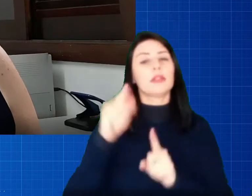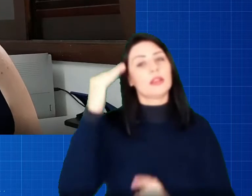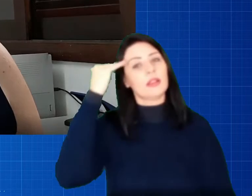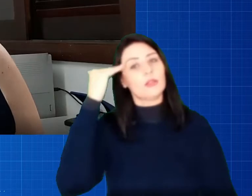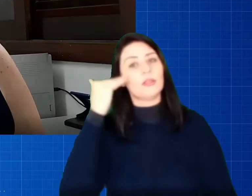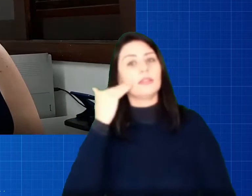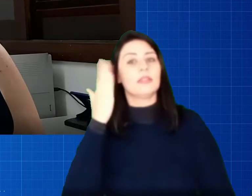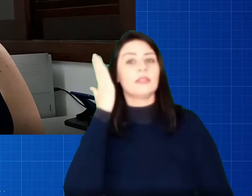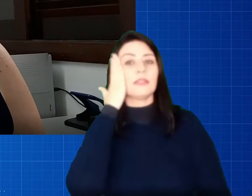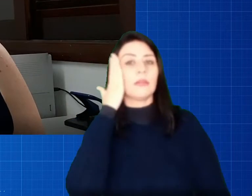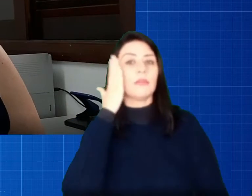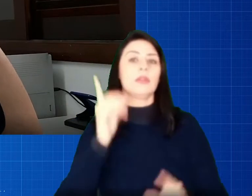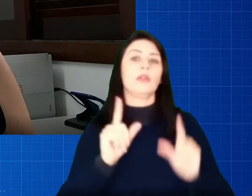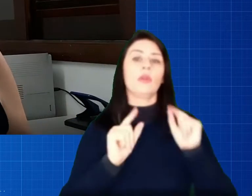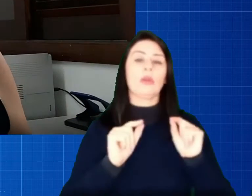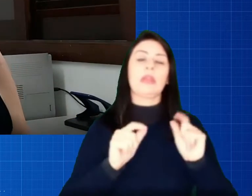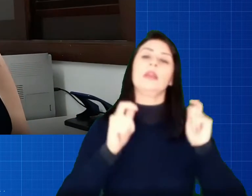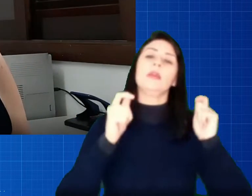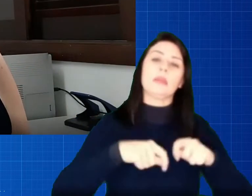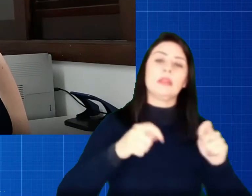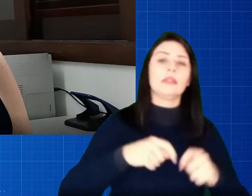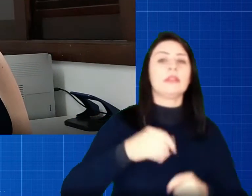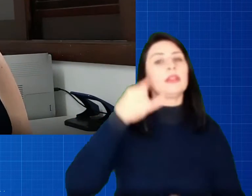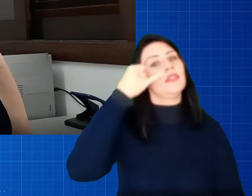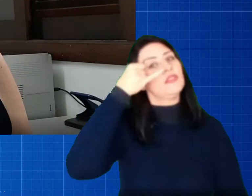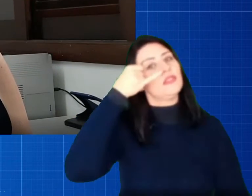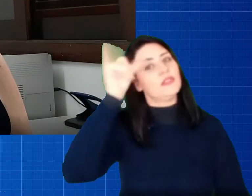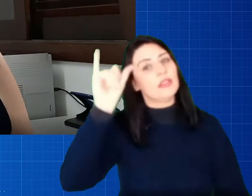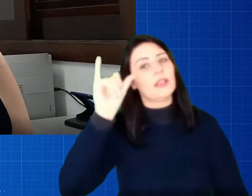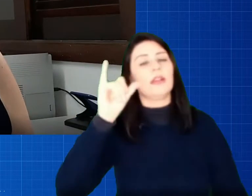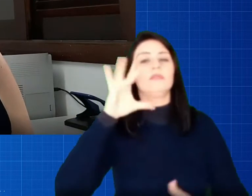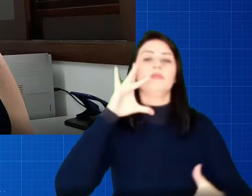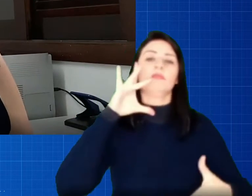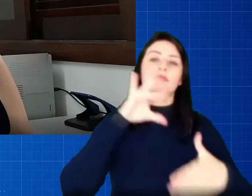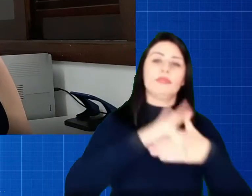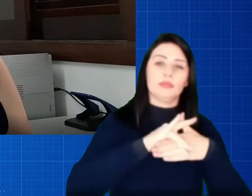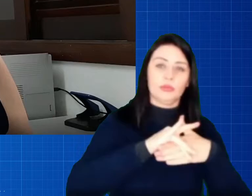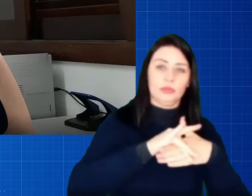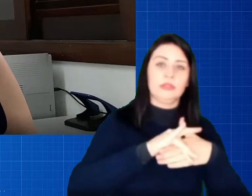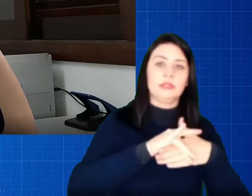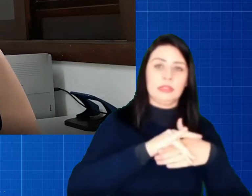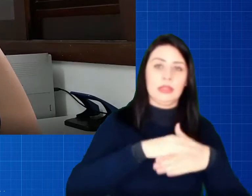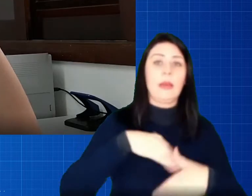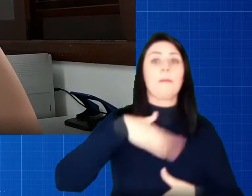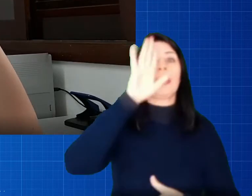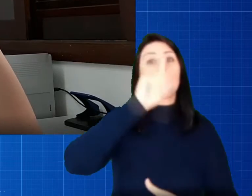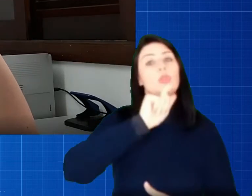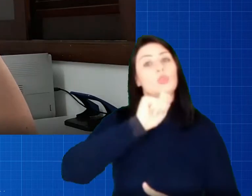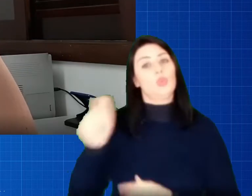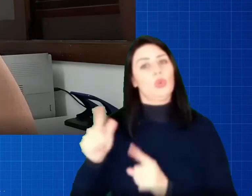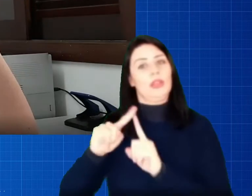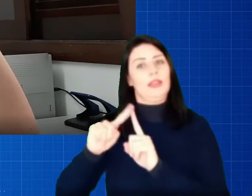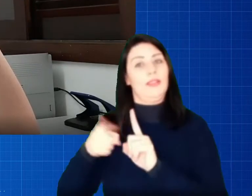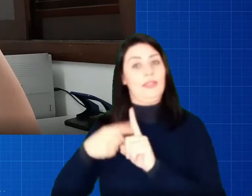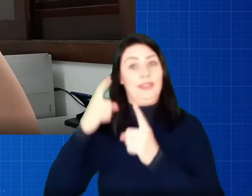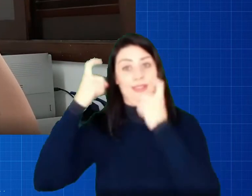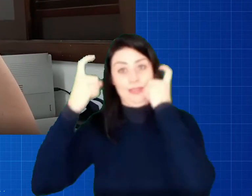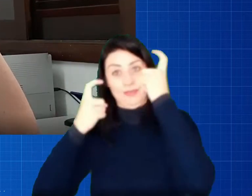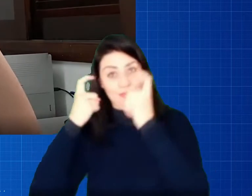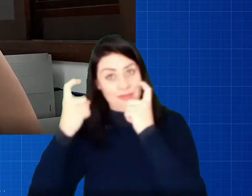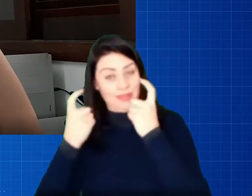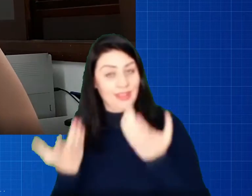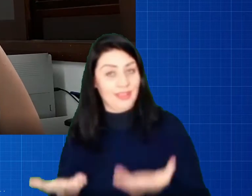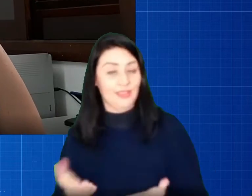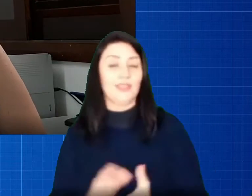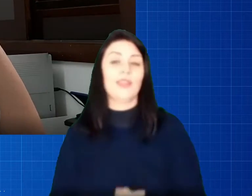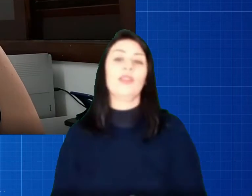saber que é necessária a prevenção das ISTs muito mais do que só a prevenção da gestação,